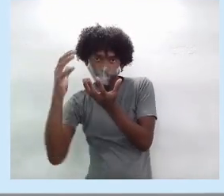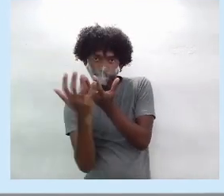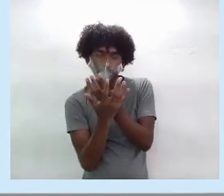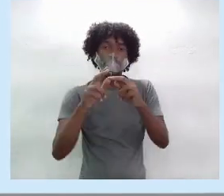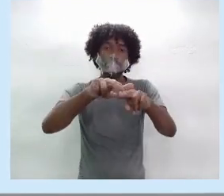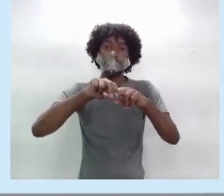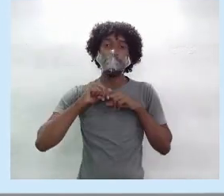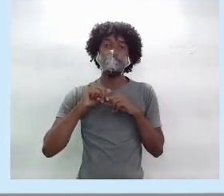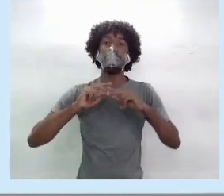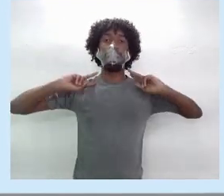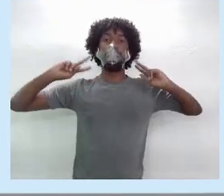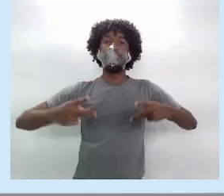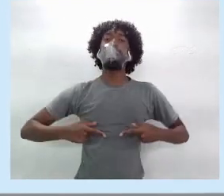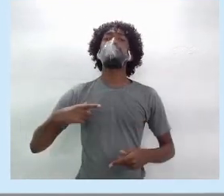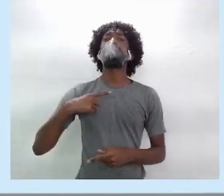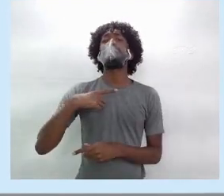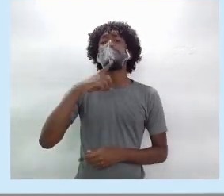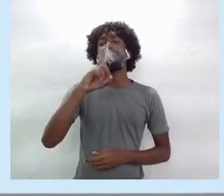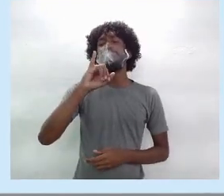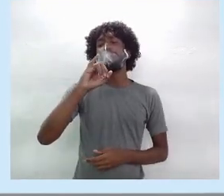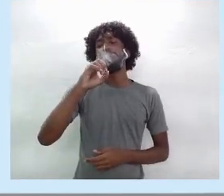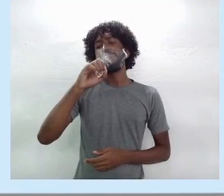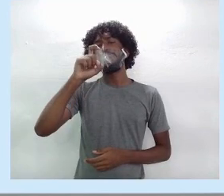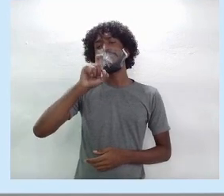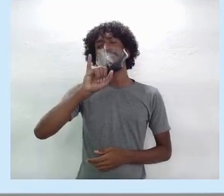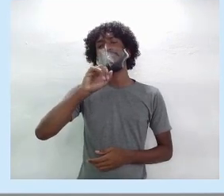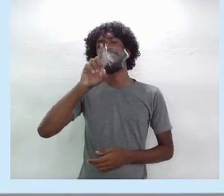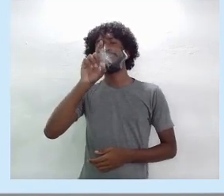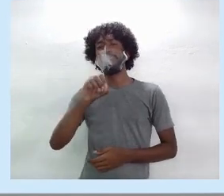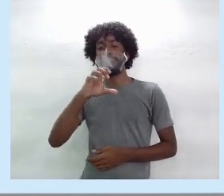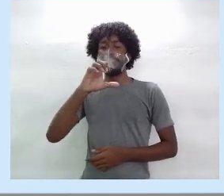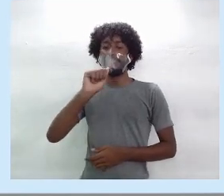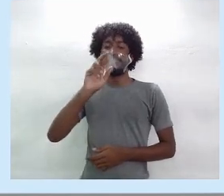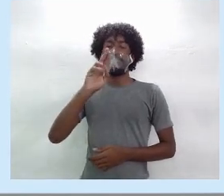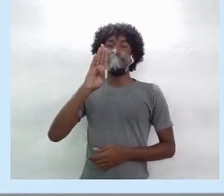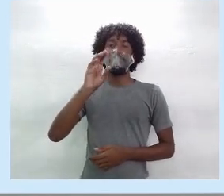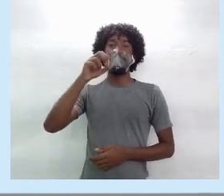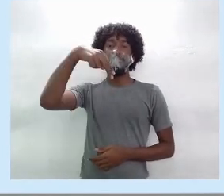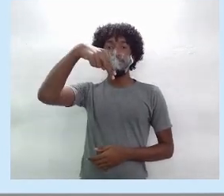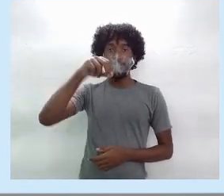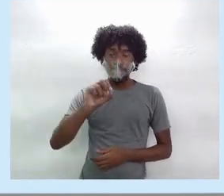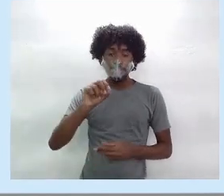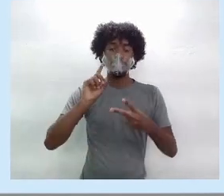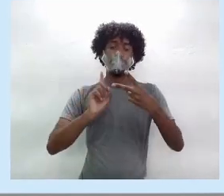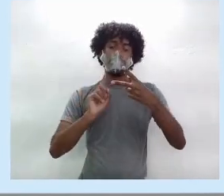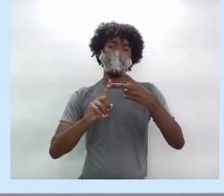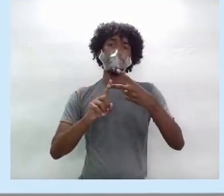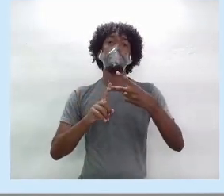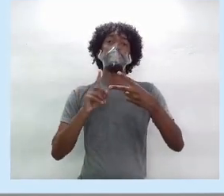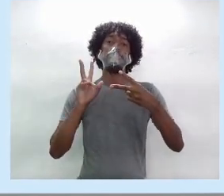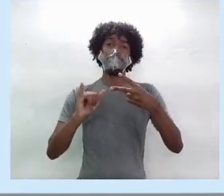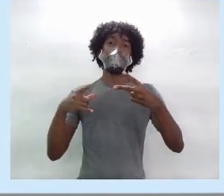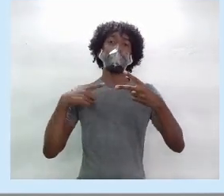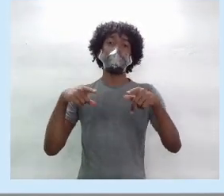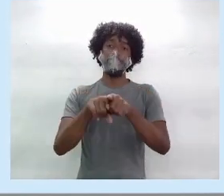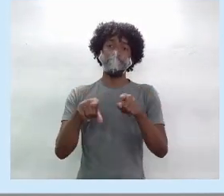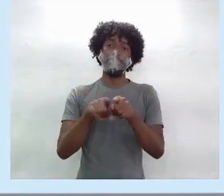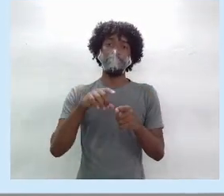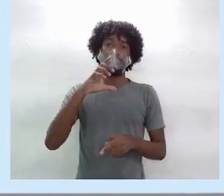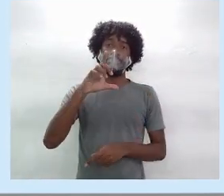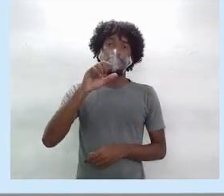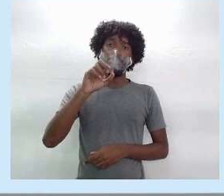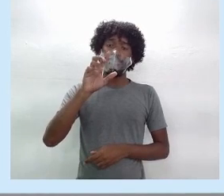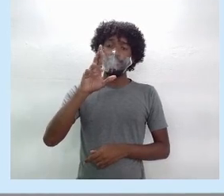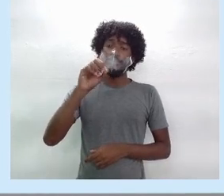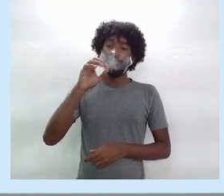gente tem o dióxido de carbono, a gente vai ter, na realidade, o